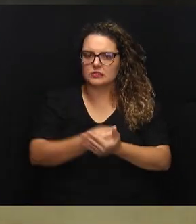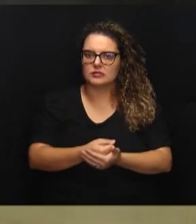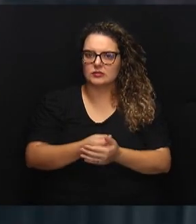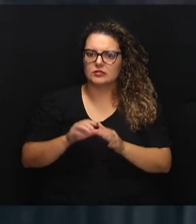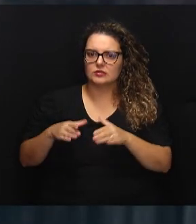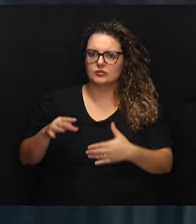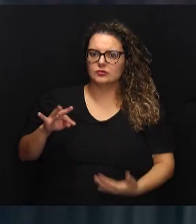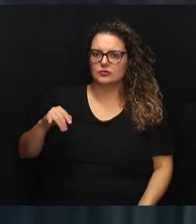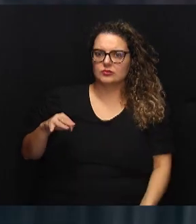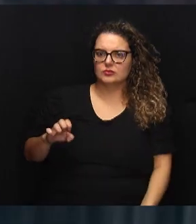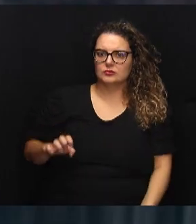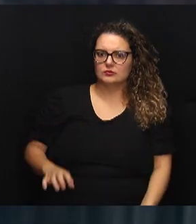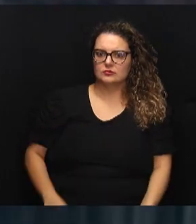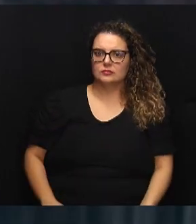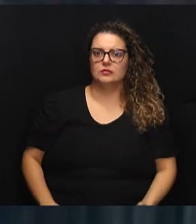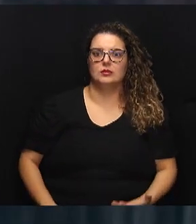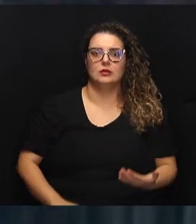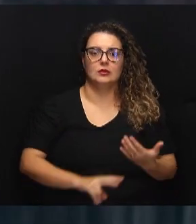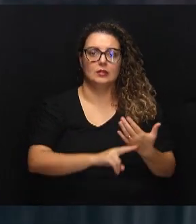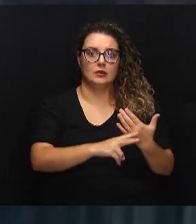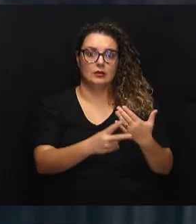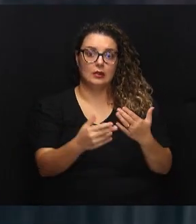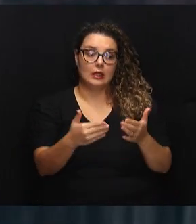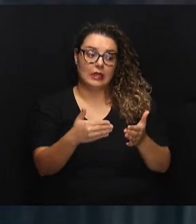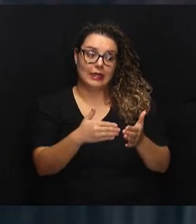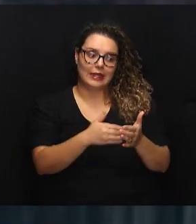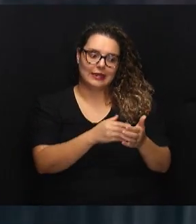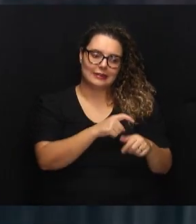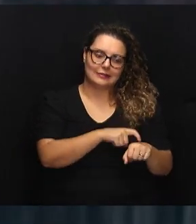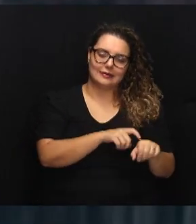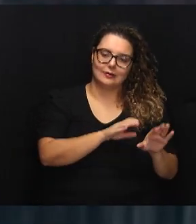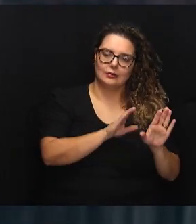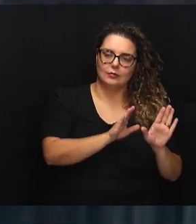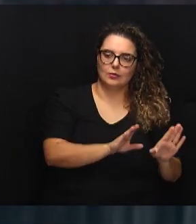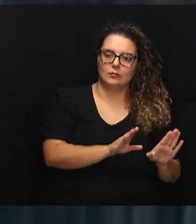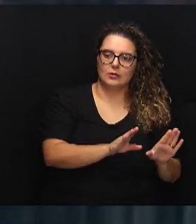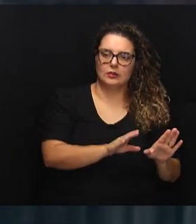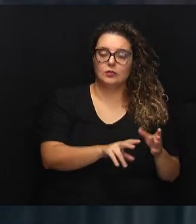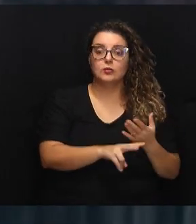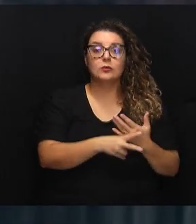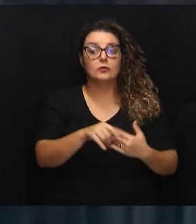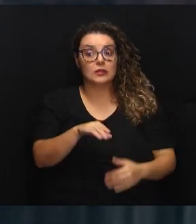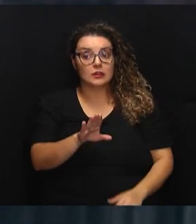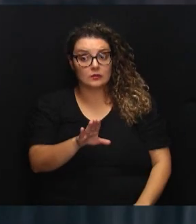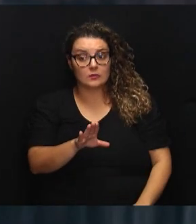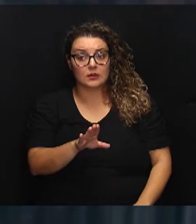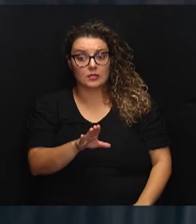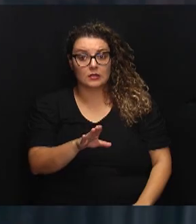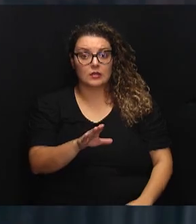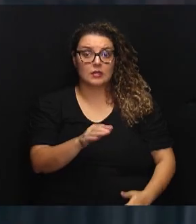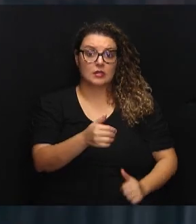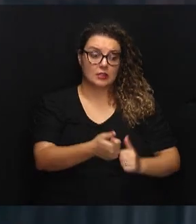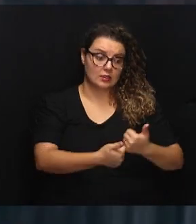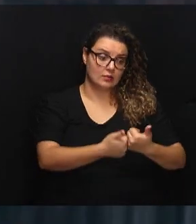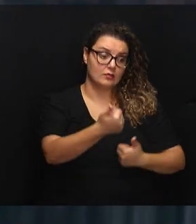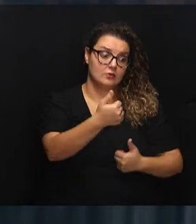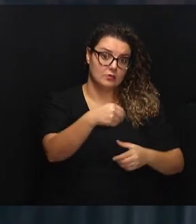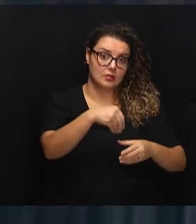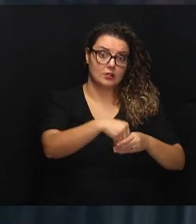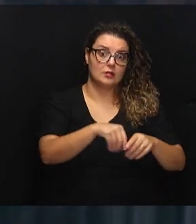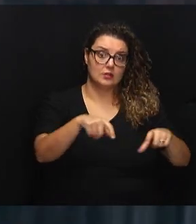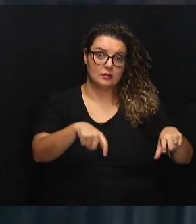time? Influencia até certo ponto. Uhum. O que influencia mais é o futebol dentro de campo. Se o time